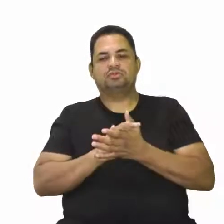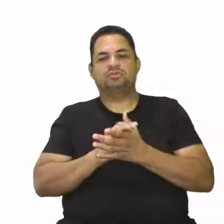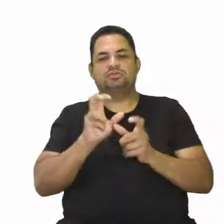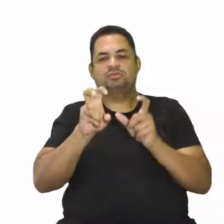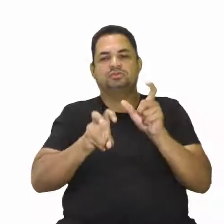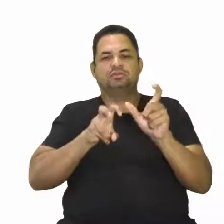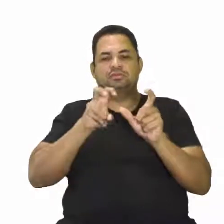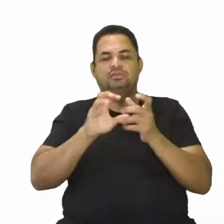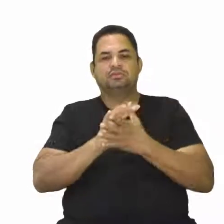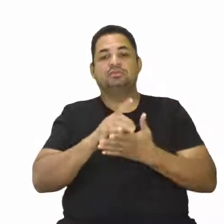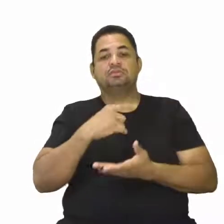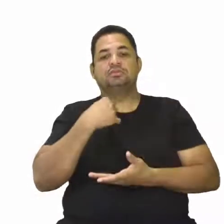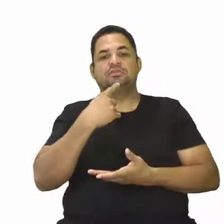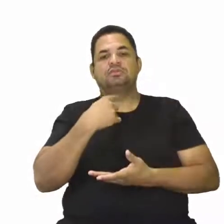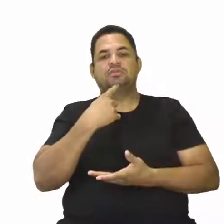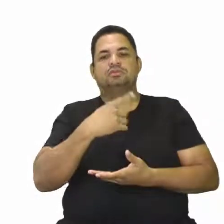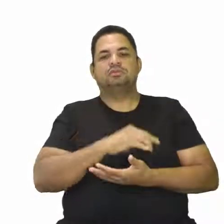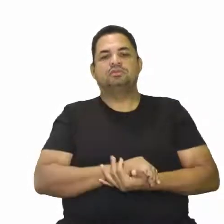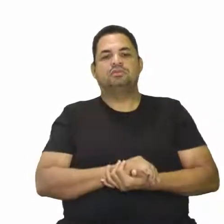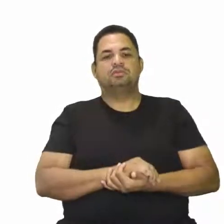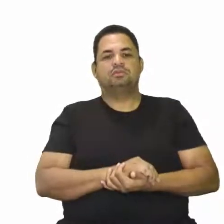de dúvida.